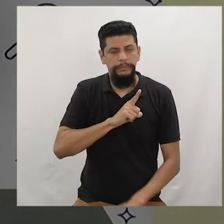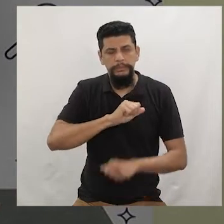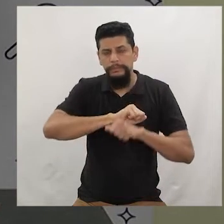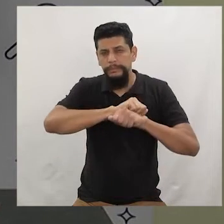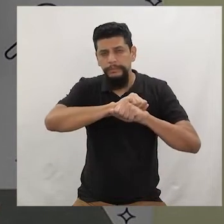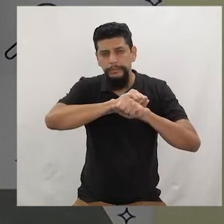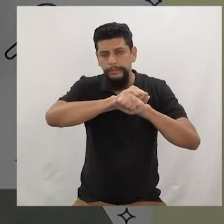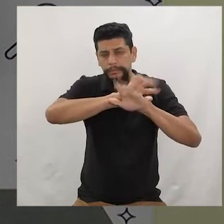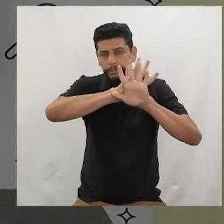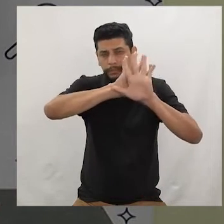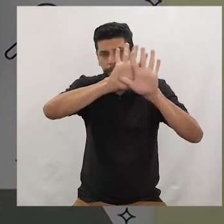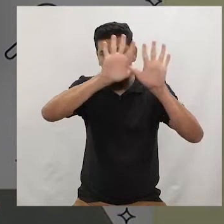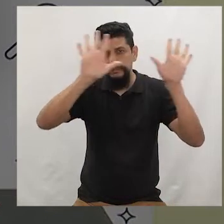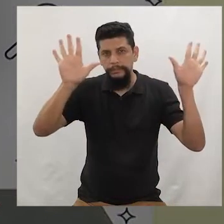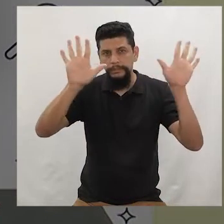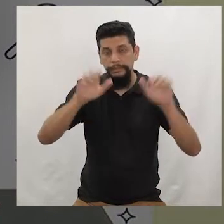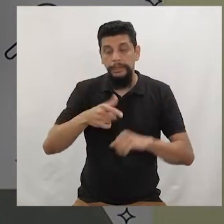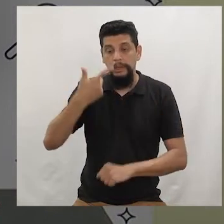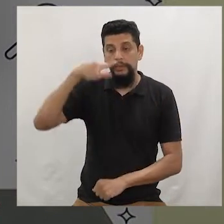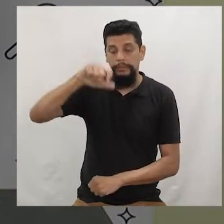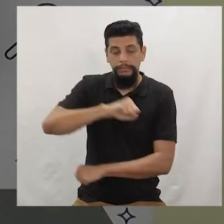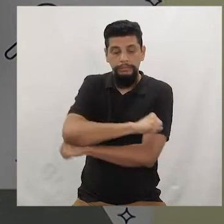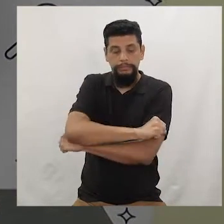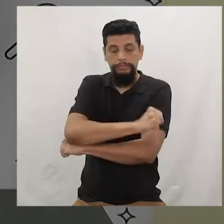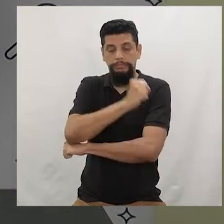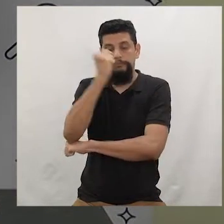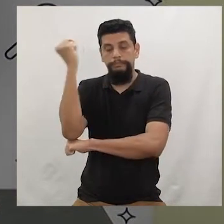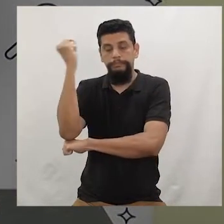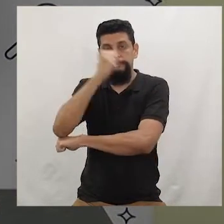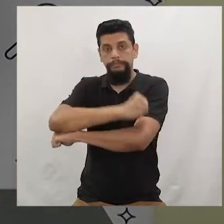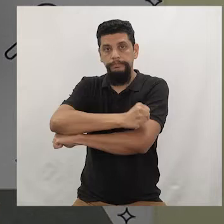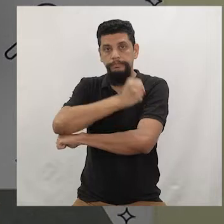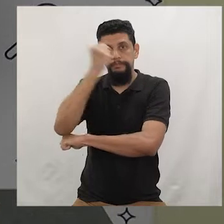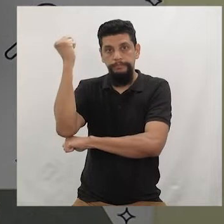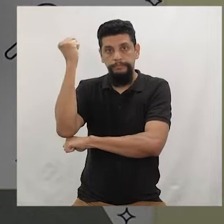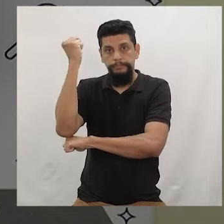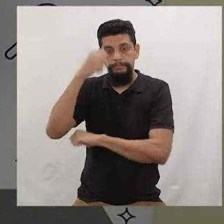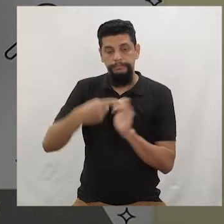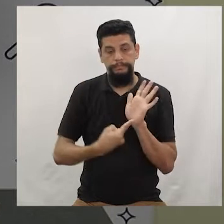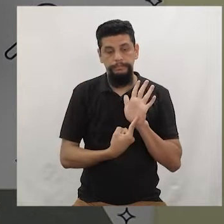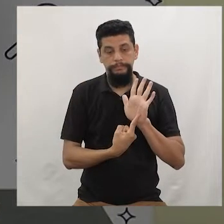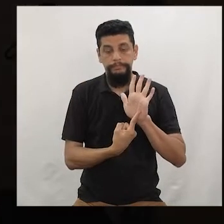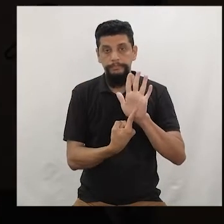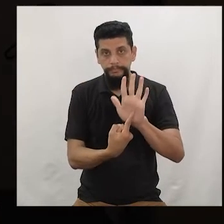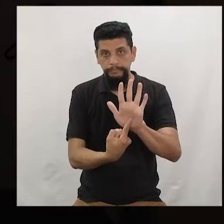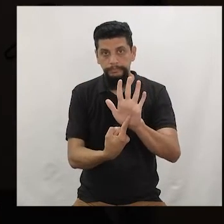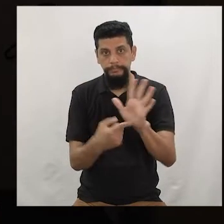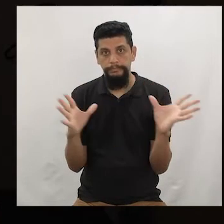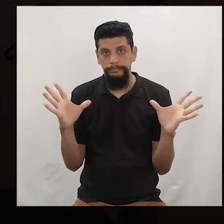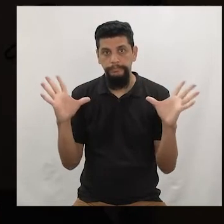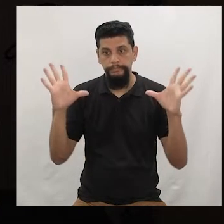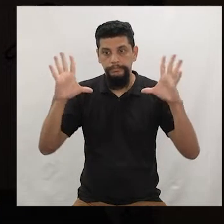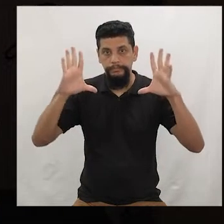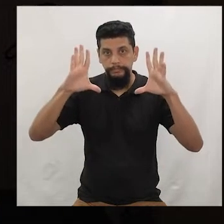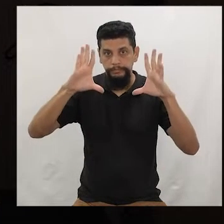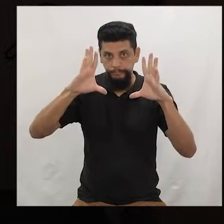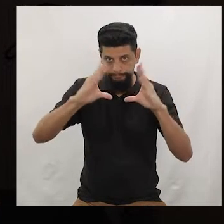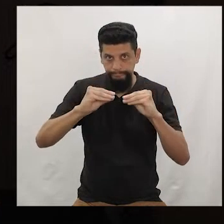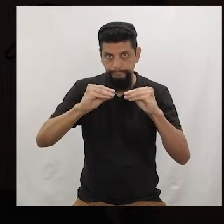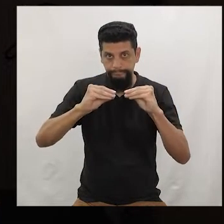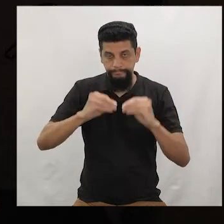está bem claro, e a outra janela que aparece à